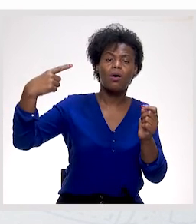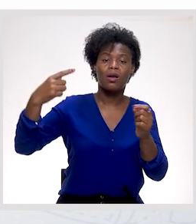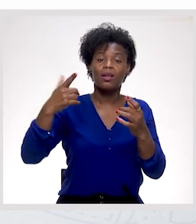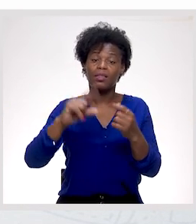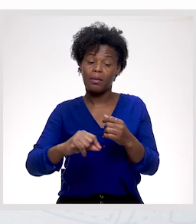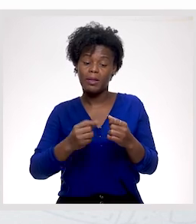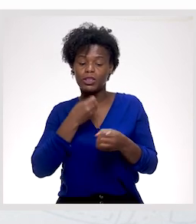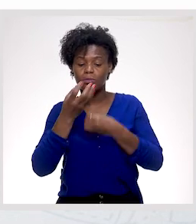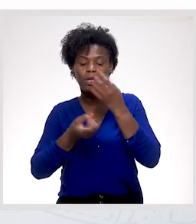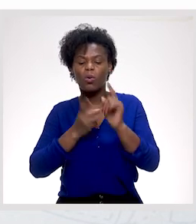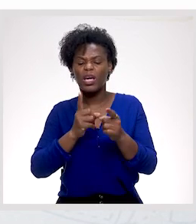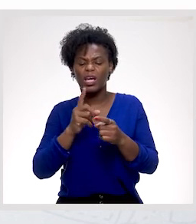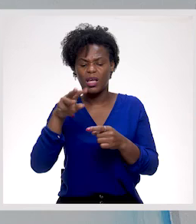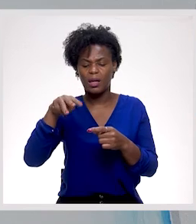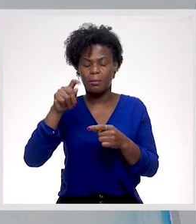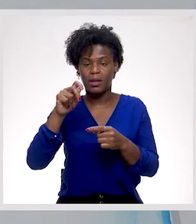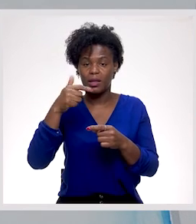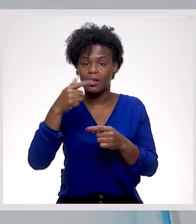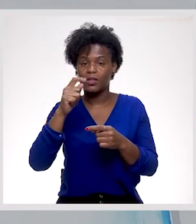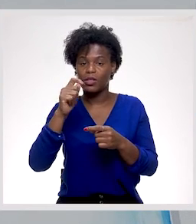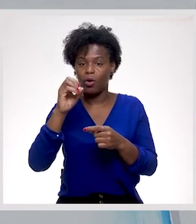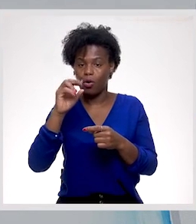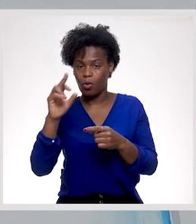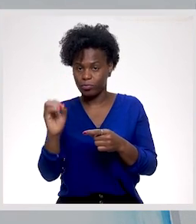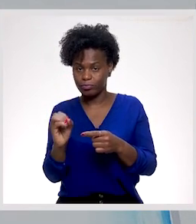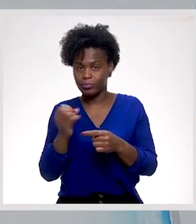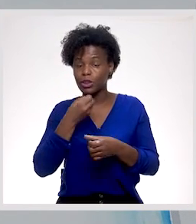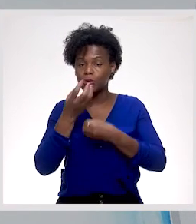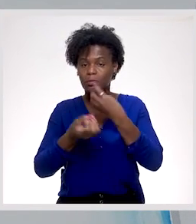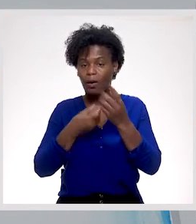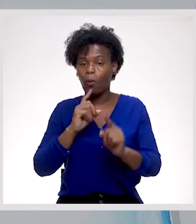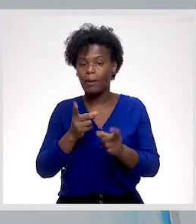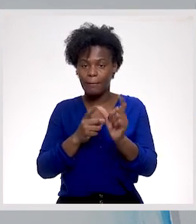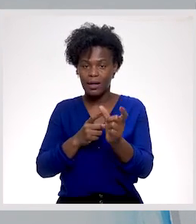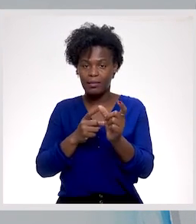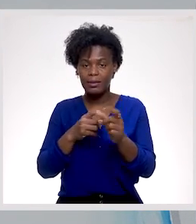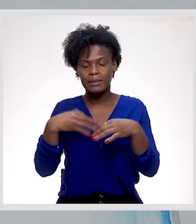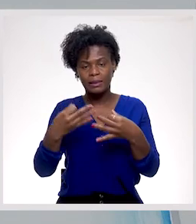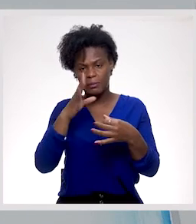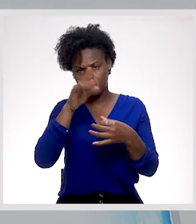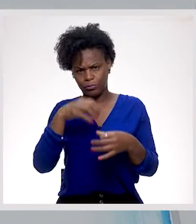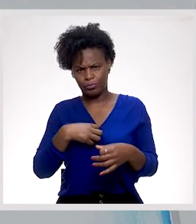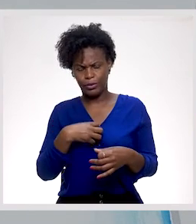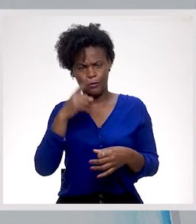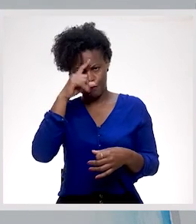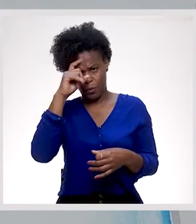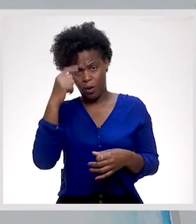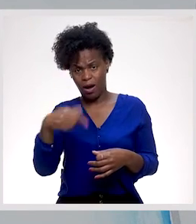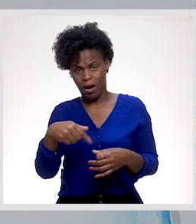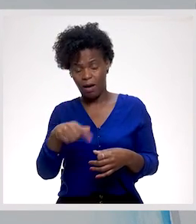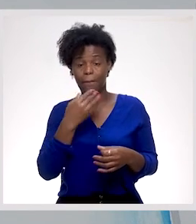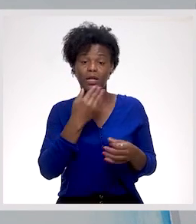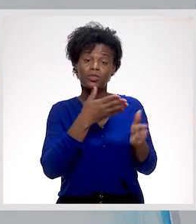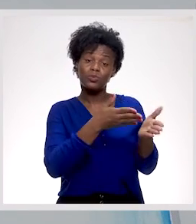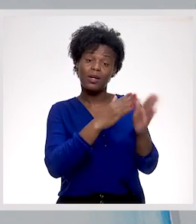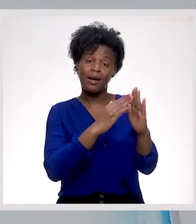de meteoro. Como sempre, se sentirem alguma dificuldade, peçam ajuda